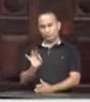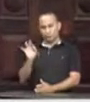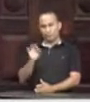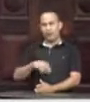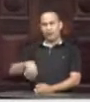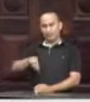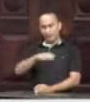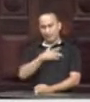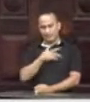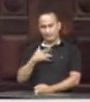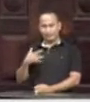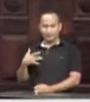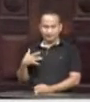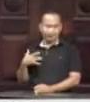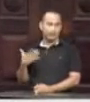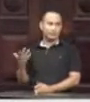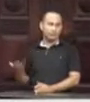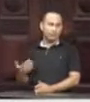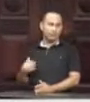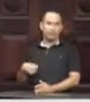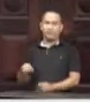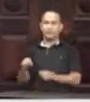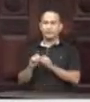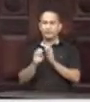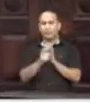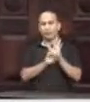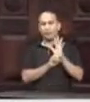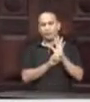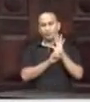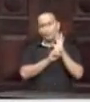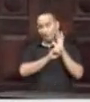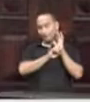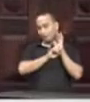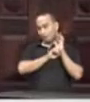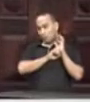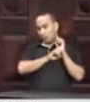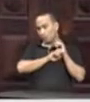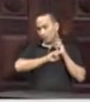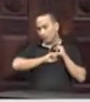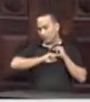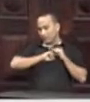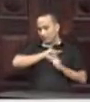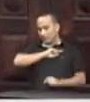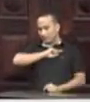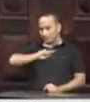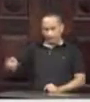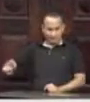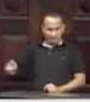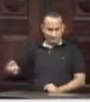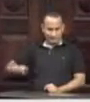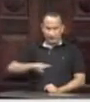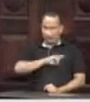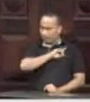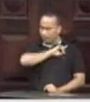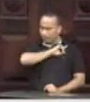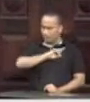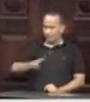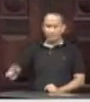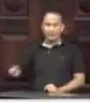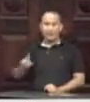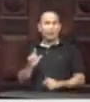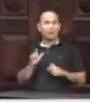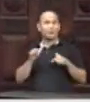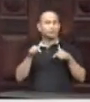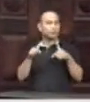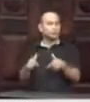da saúde. Então, nós botamos uma emenda para proibir isso, né? O recurso da área da